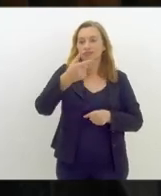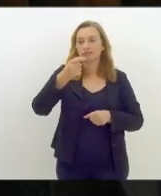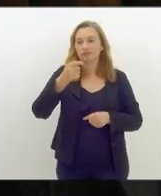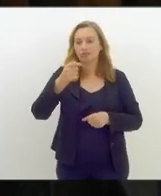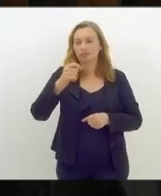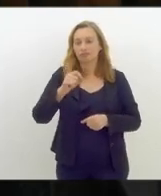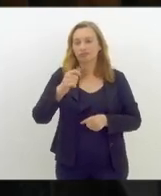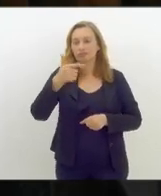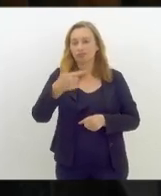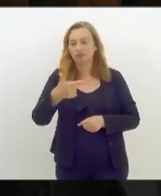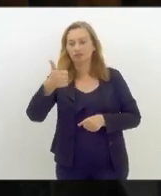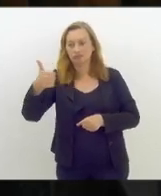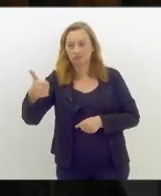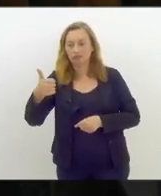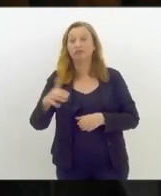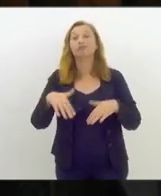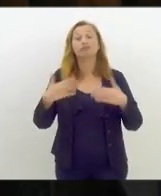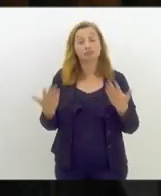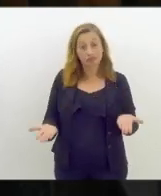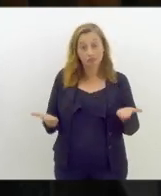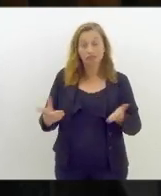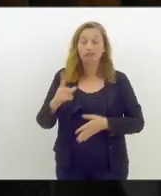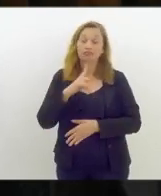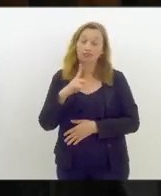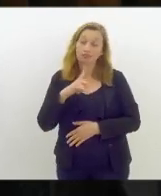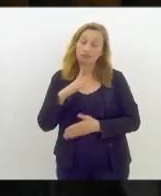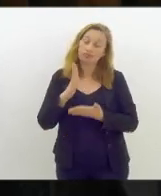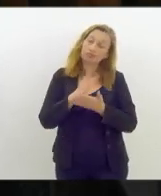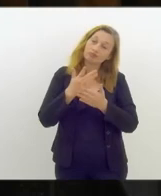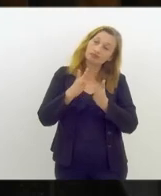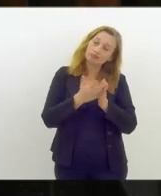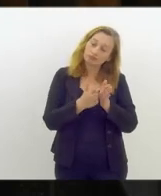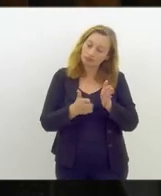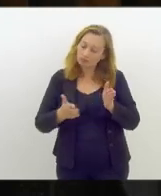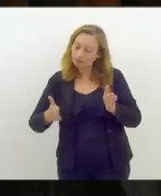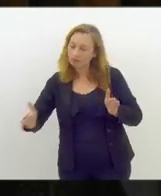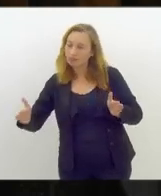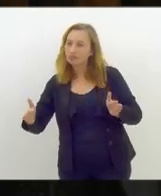2021. Então, ainda temos, ao longo desses